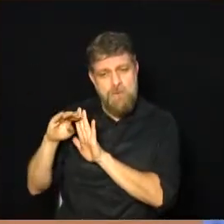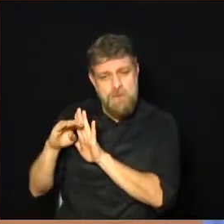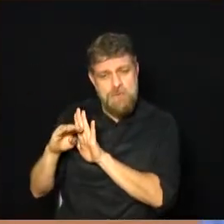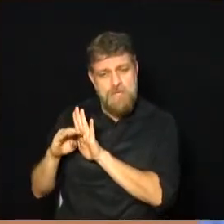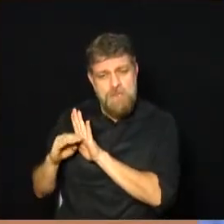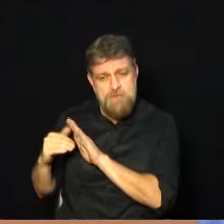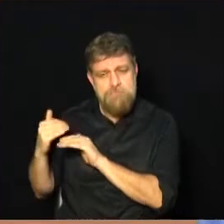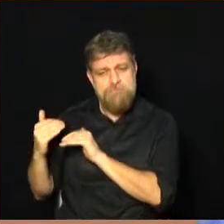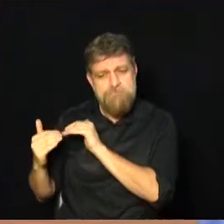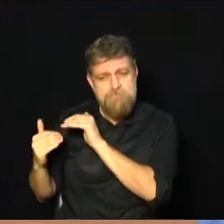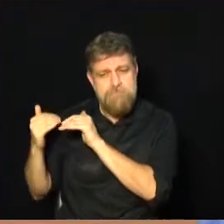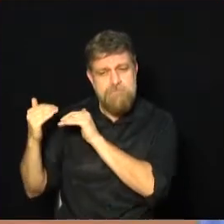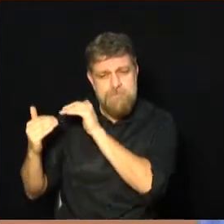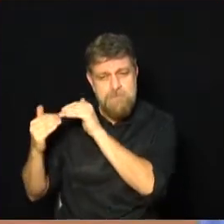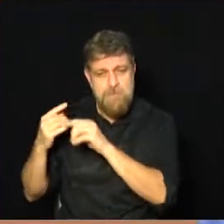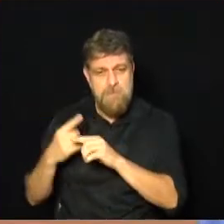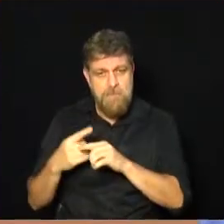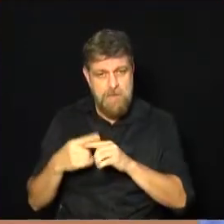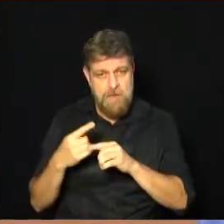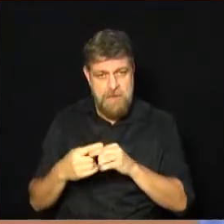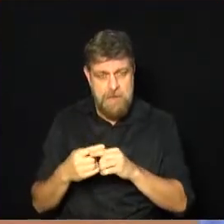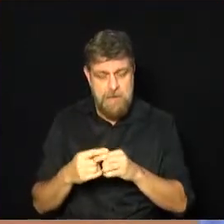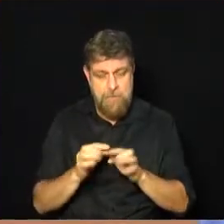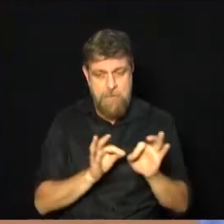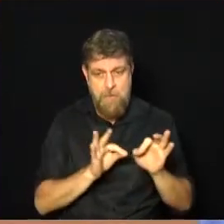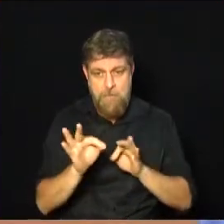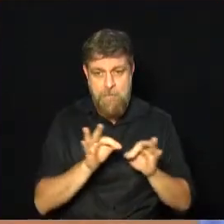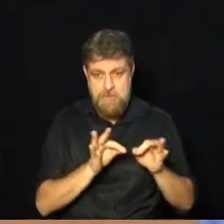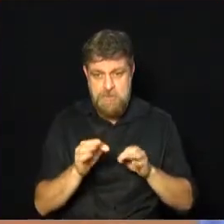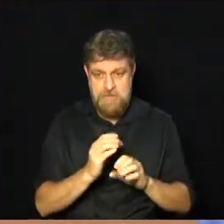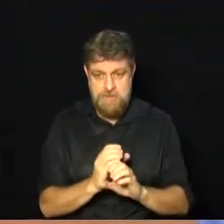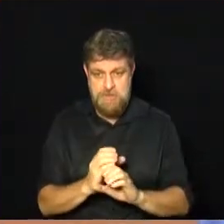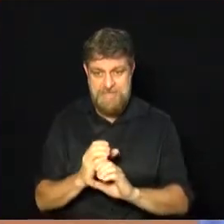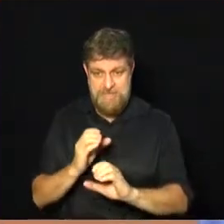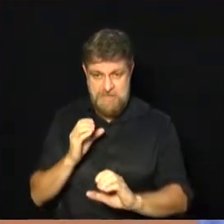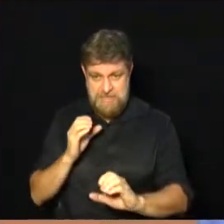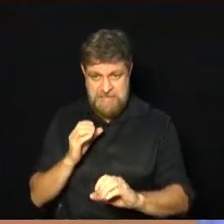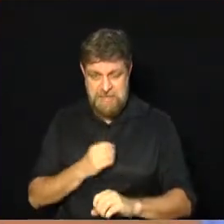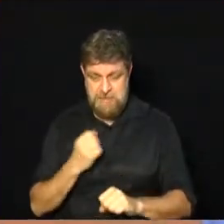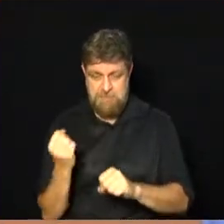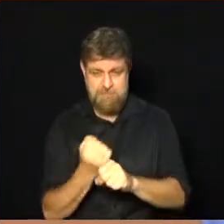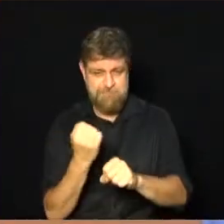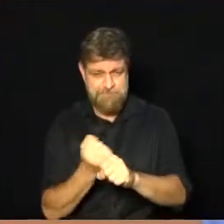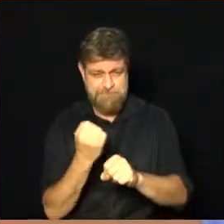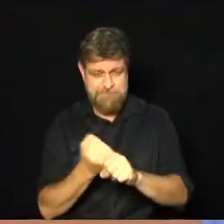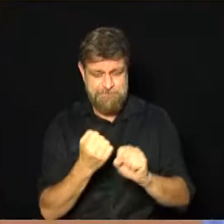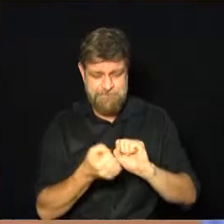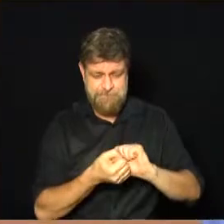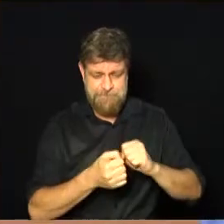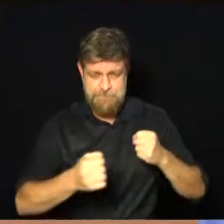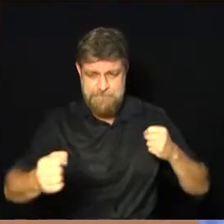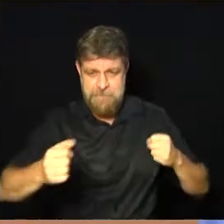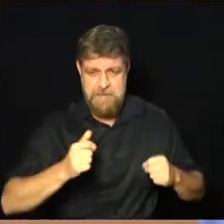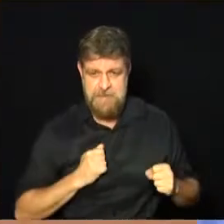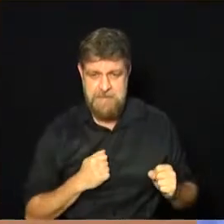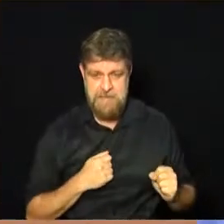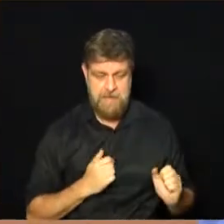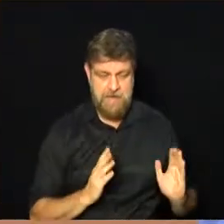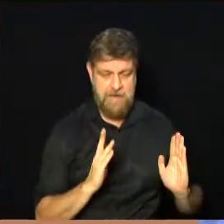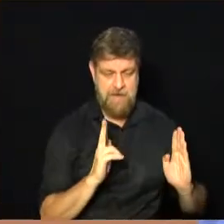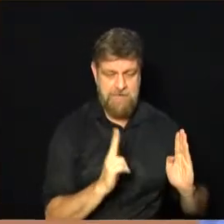que todo projeto de engenharia, para quem não está muito habituado com grandes obras, ele tem algumas fases que